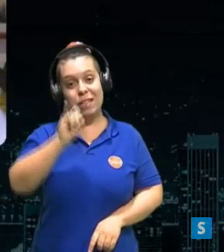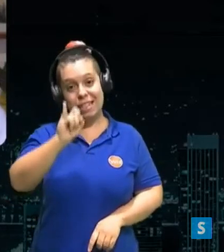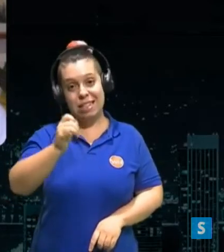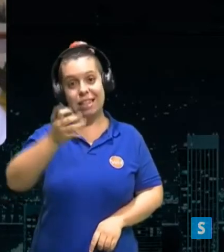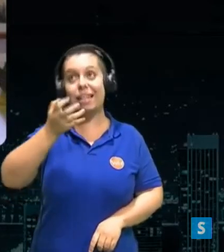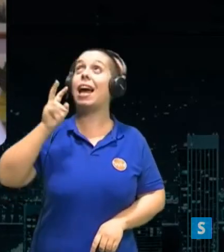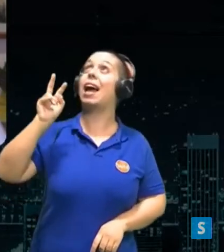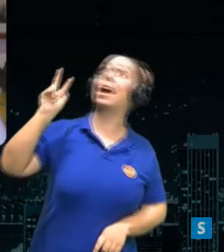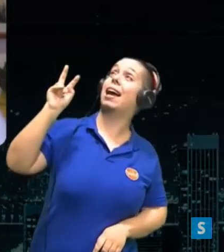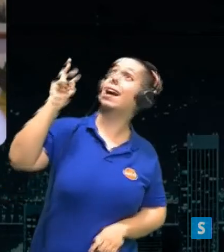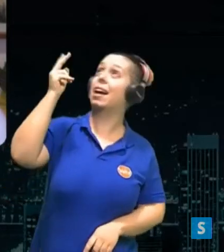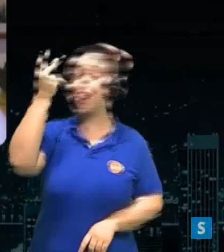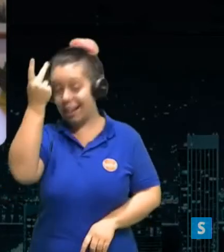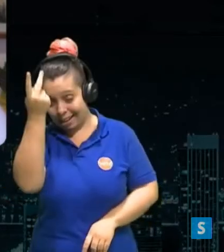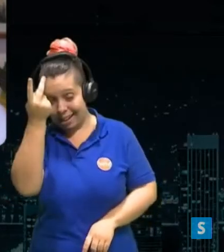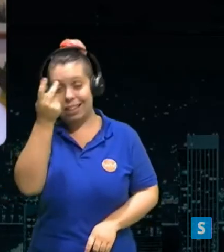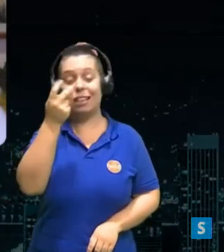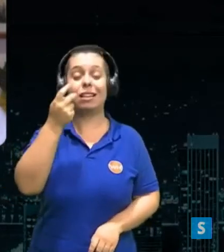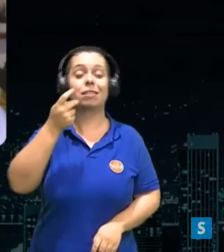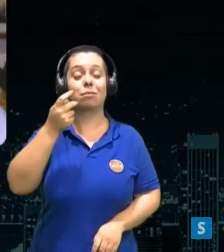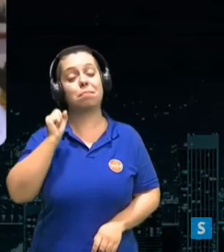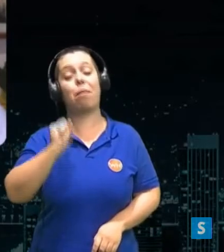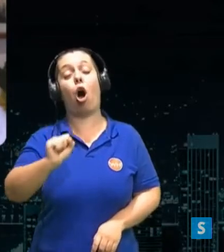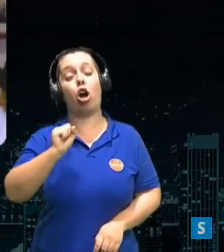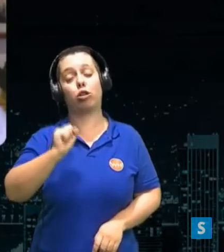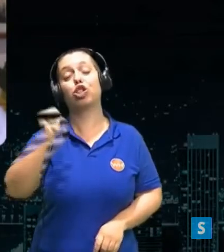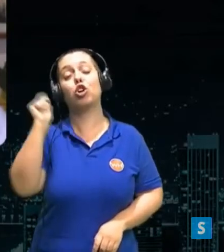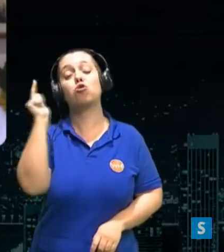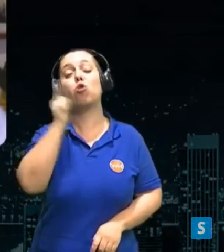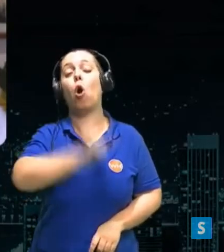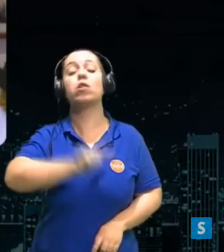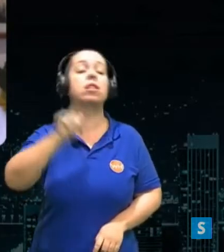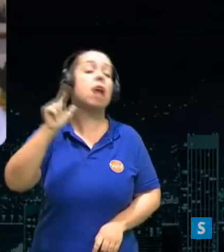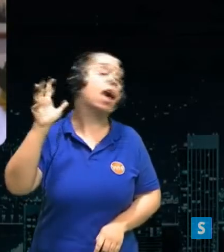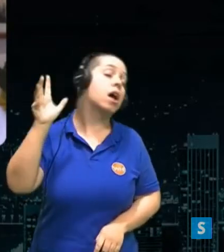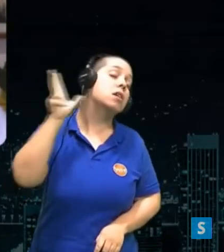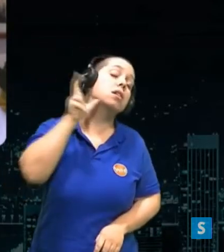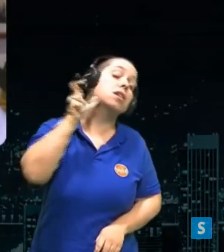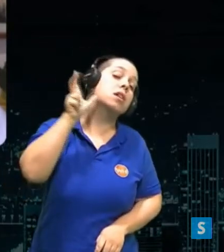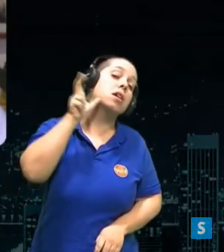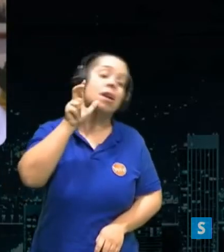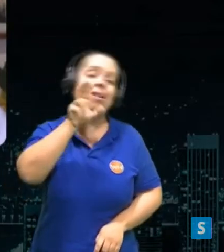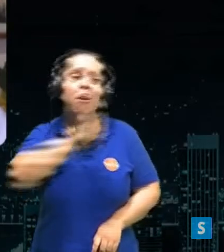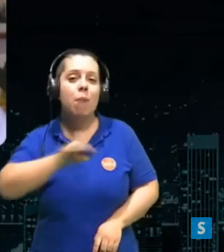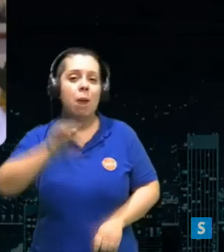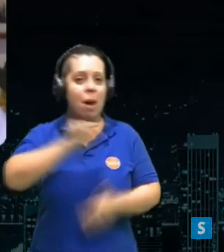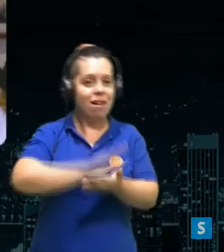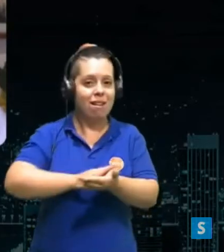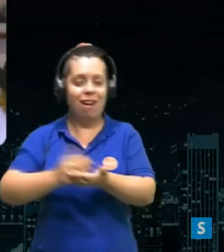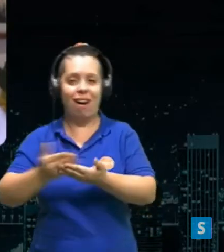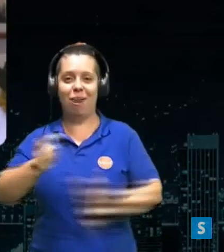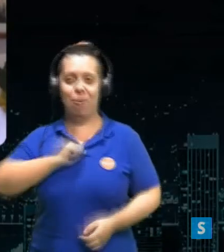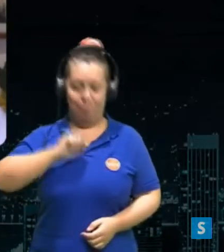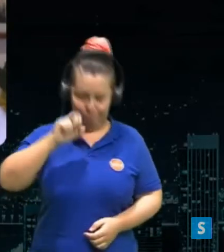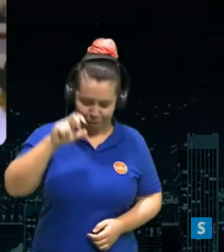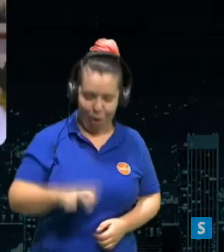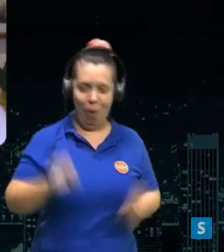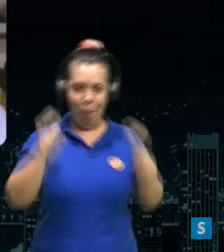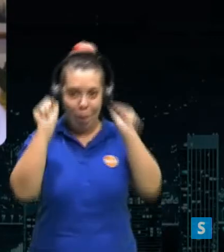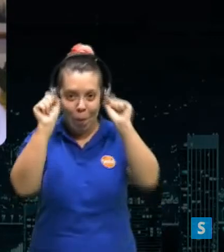vocês quiserem assistir com tradução só ativem essa chavinha que tá aqui em cima para vocês